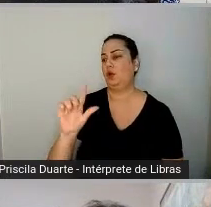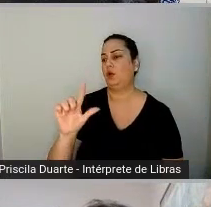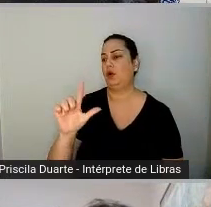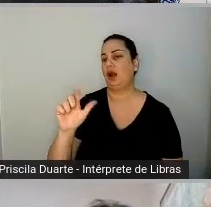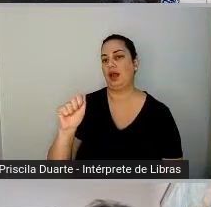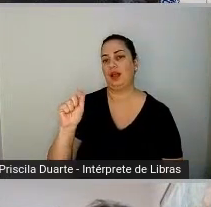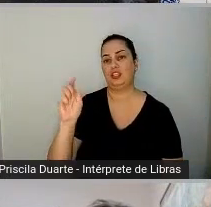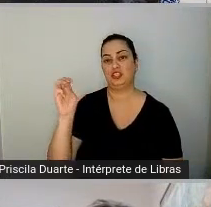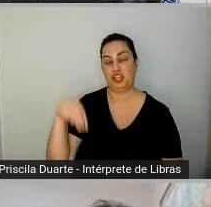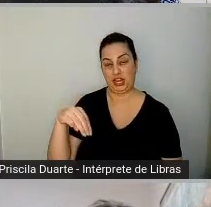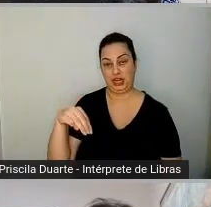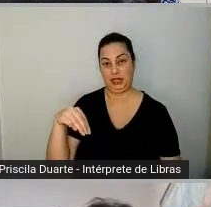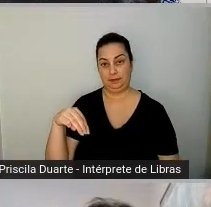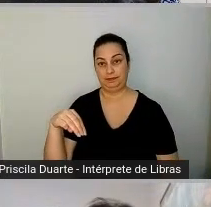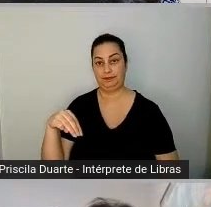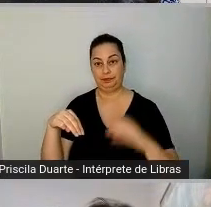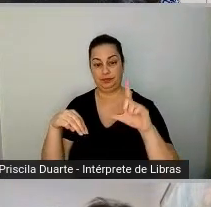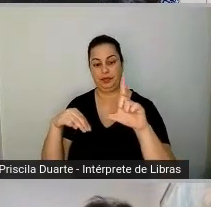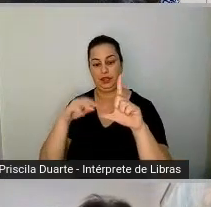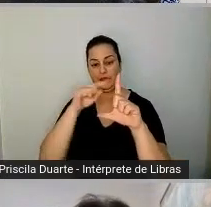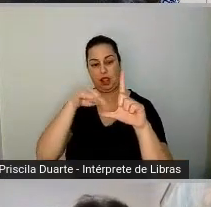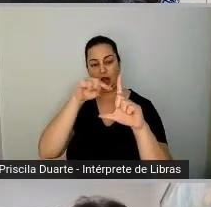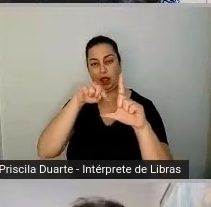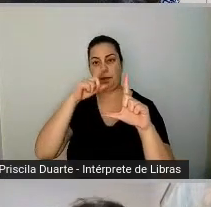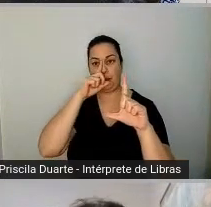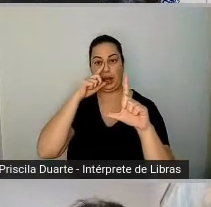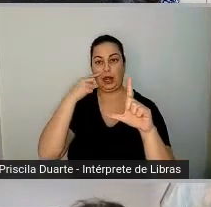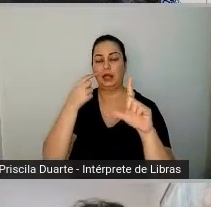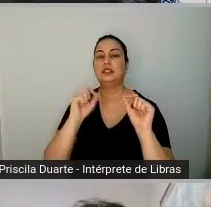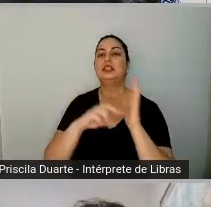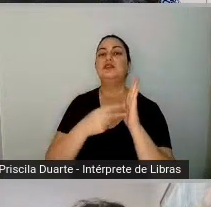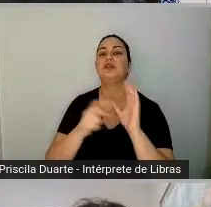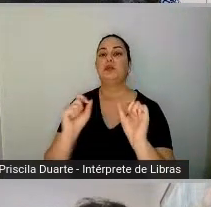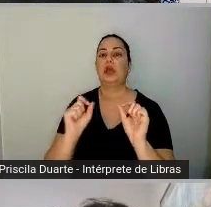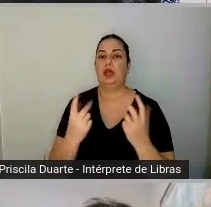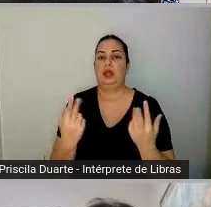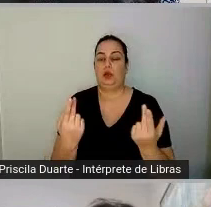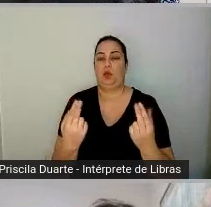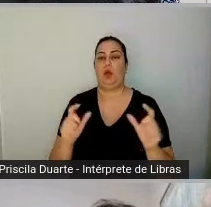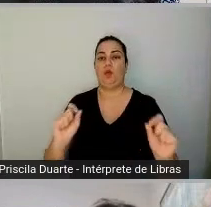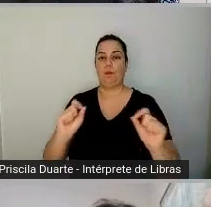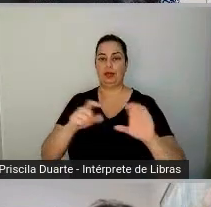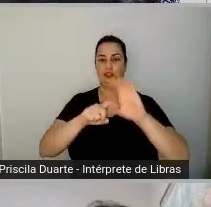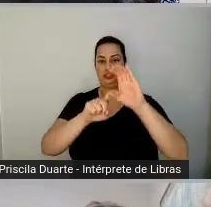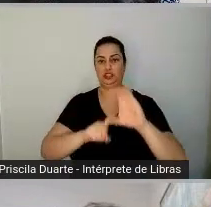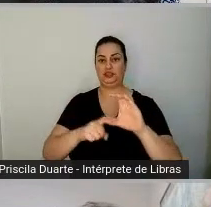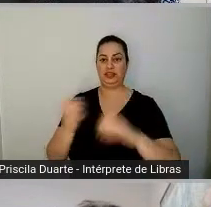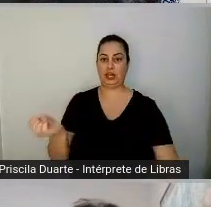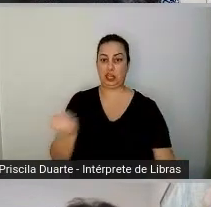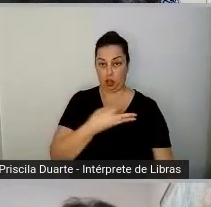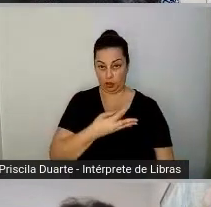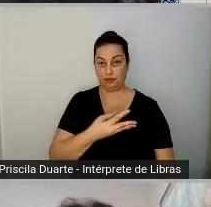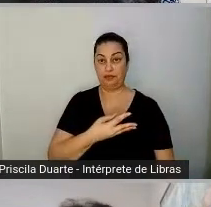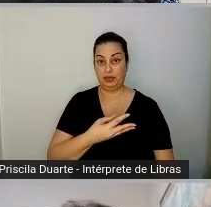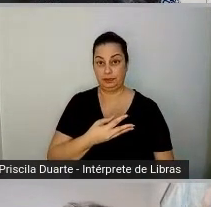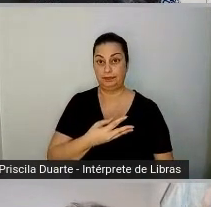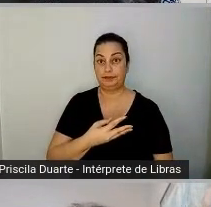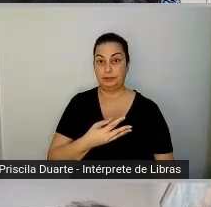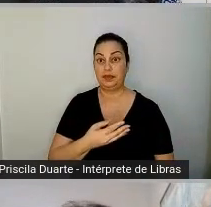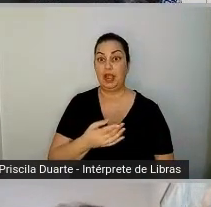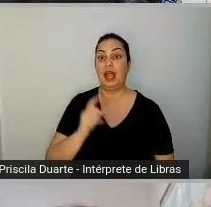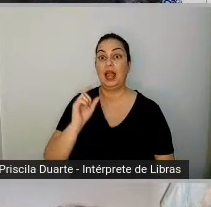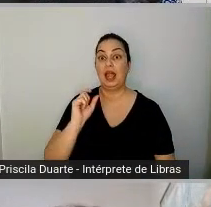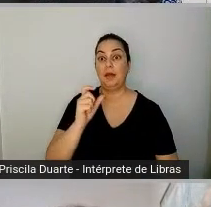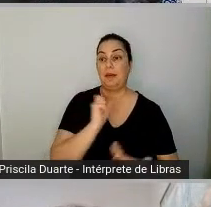seria o seguinte, você pegar uma nova dívida para pagar o principal da dívida que